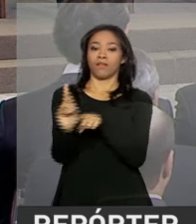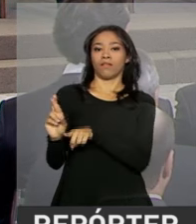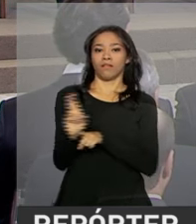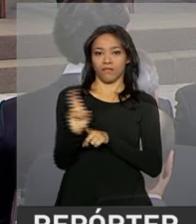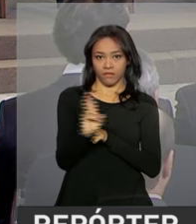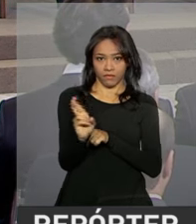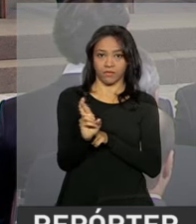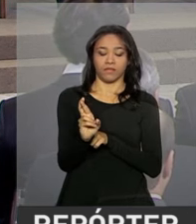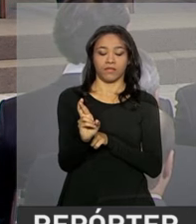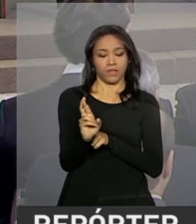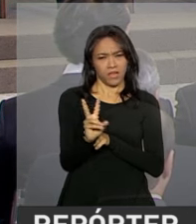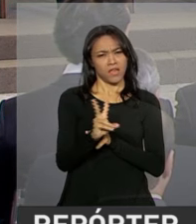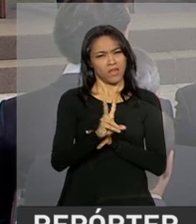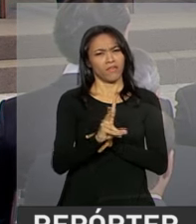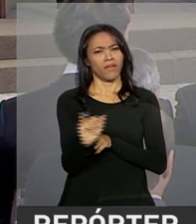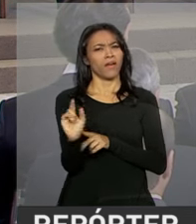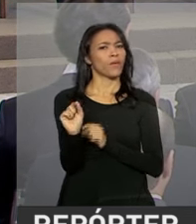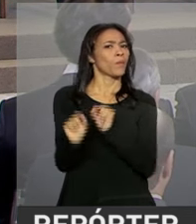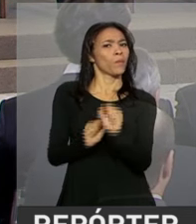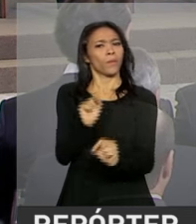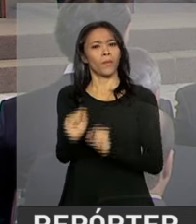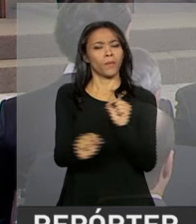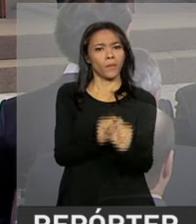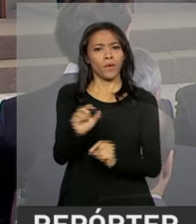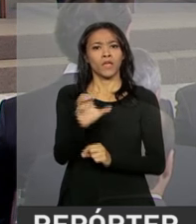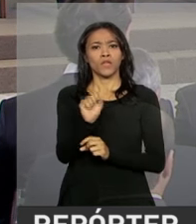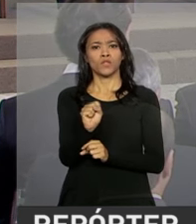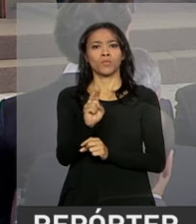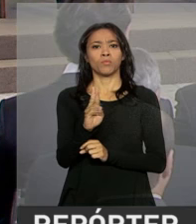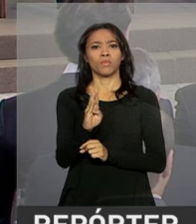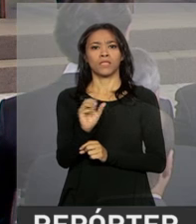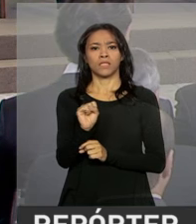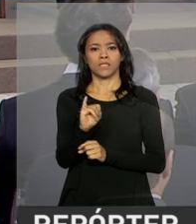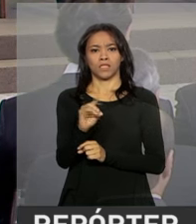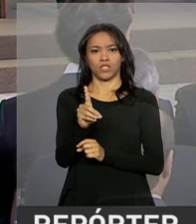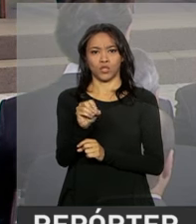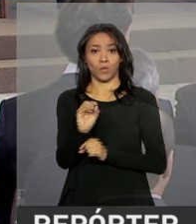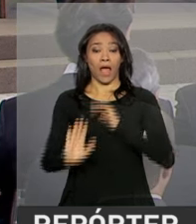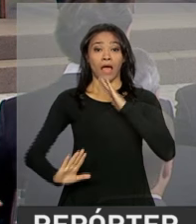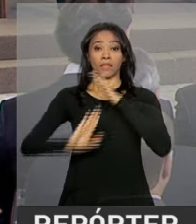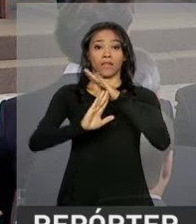2.350. E haverá a possibilidade de subsídio que chegará até